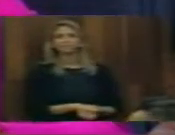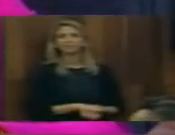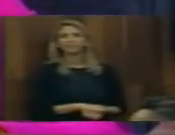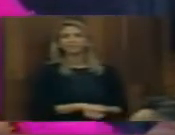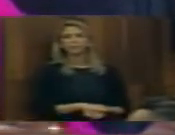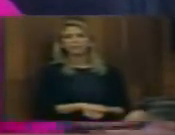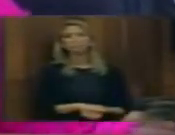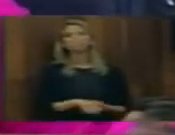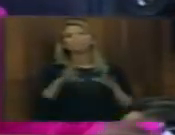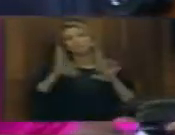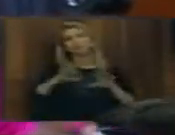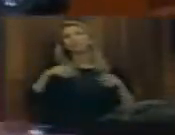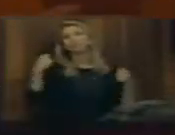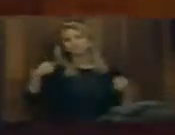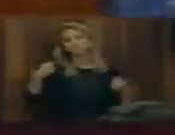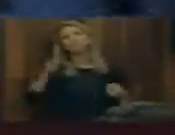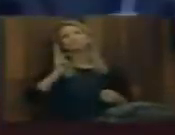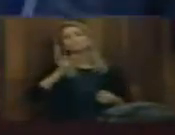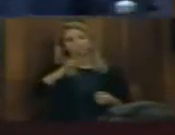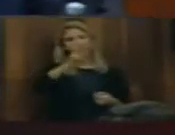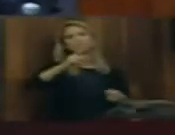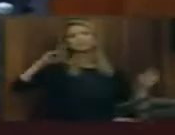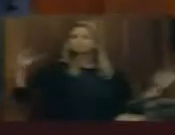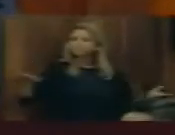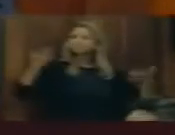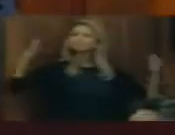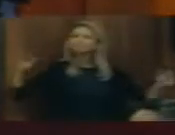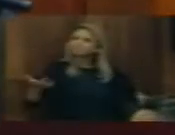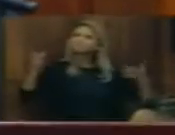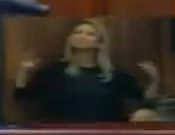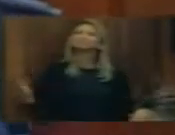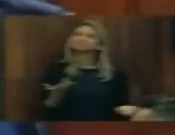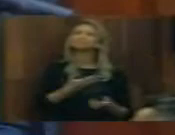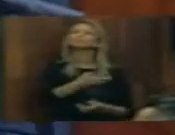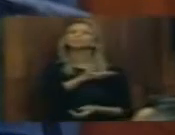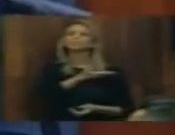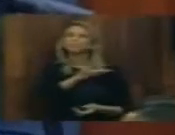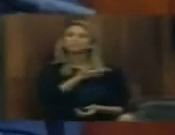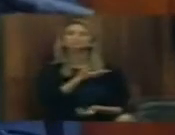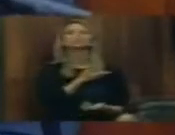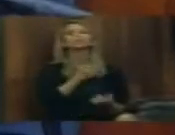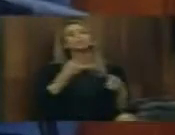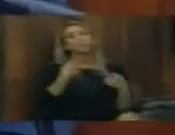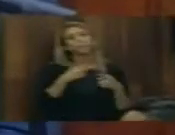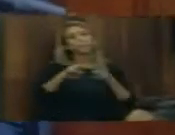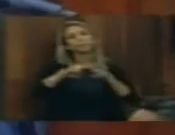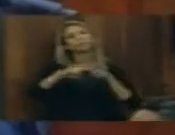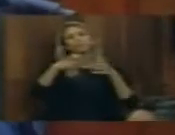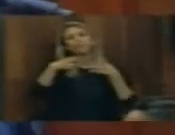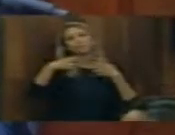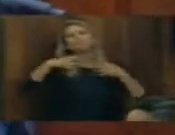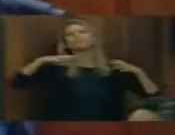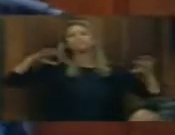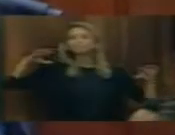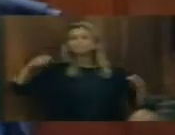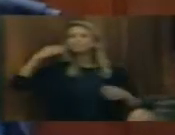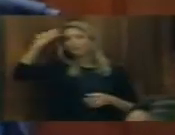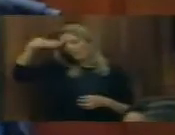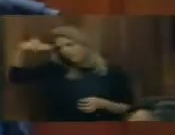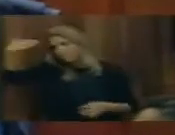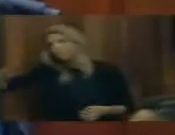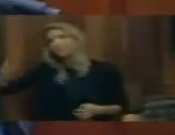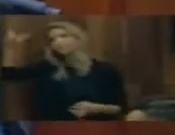tem que enaltecer, Letícia. Por isso que fiz questão de dar essa homenagem, porque é importante a gente